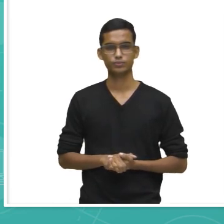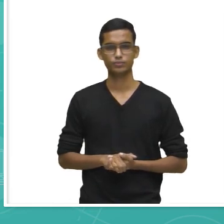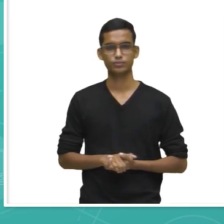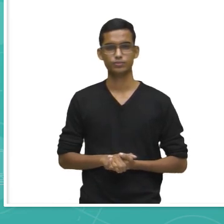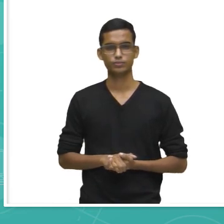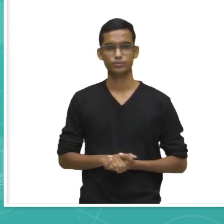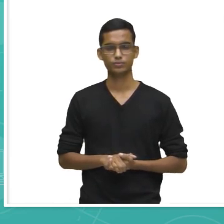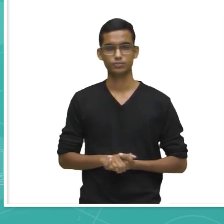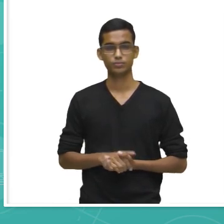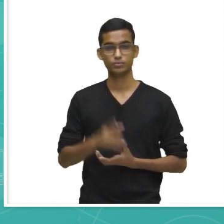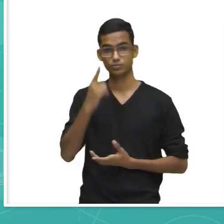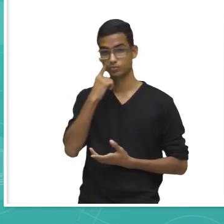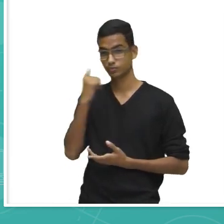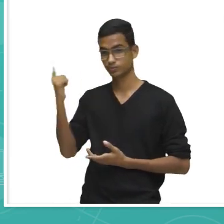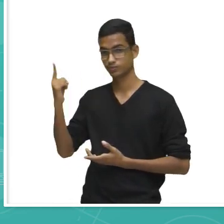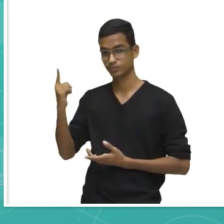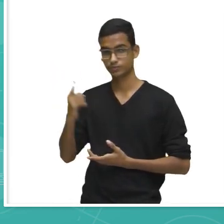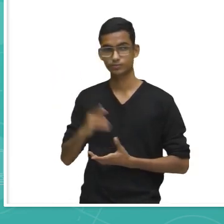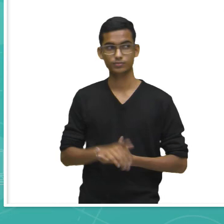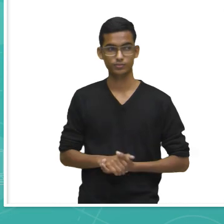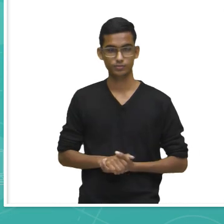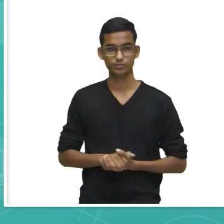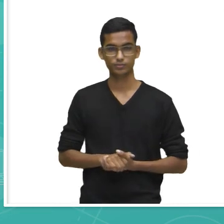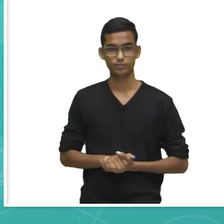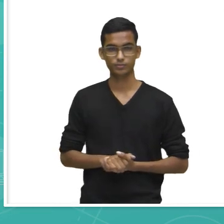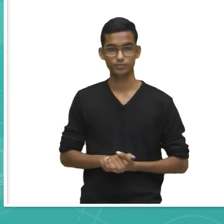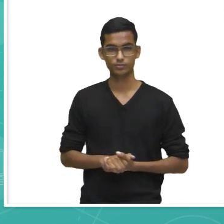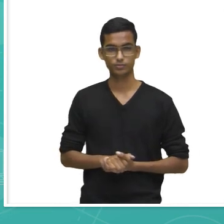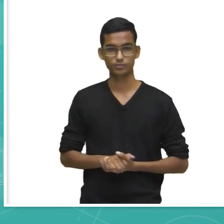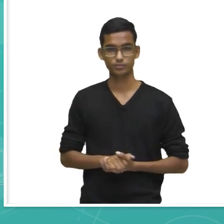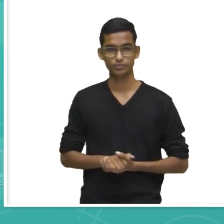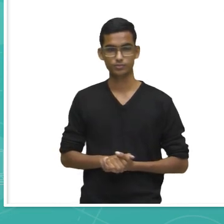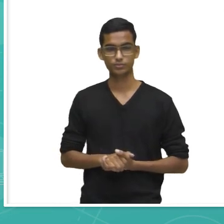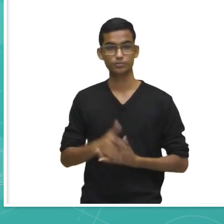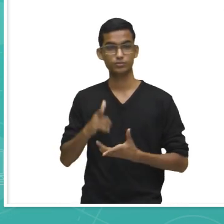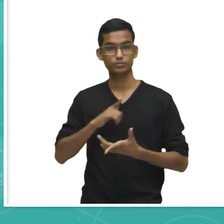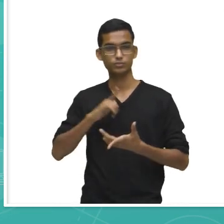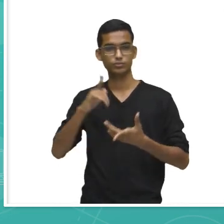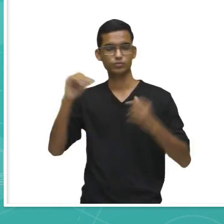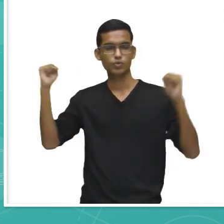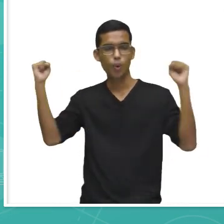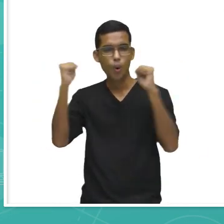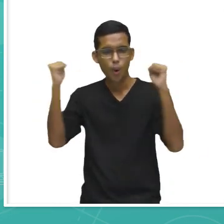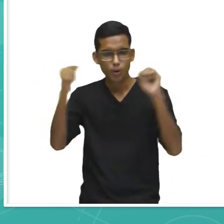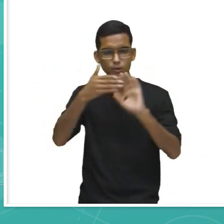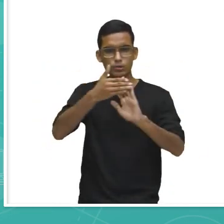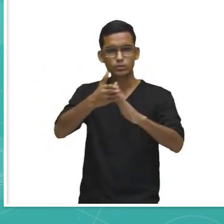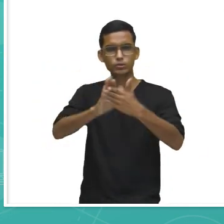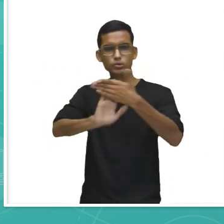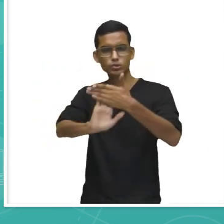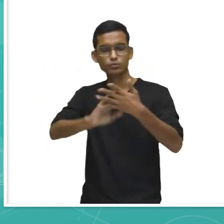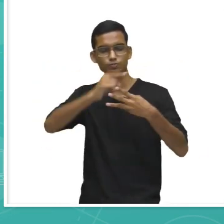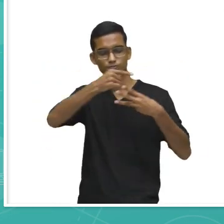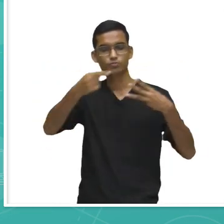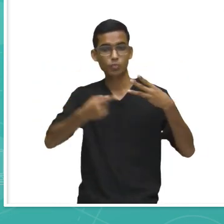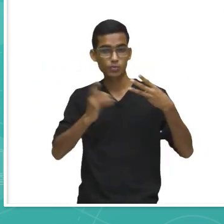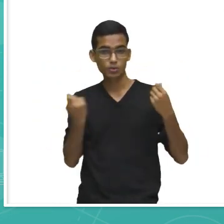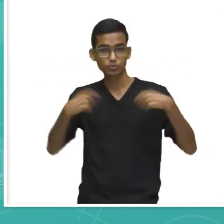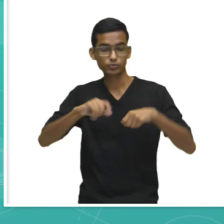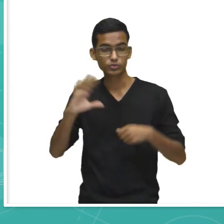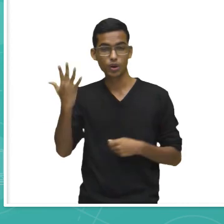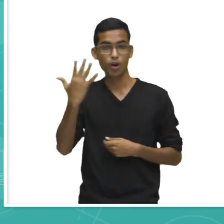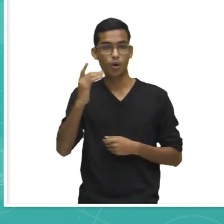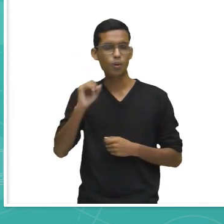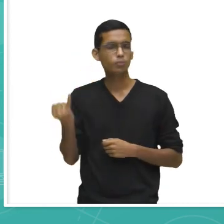Muito bem, então olha só, na ginástica laboral, esses são os 3 momentos que podem acontecer. E o que é importante a